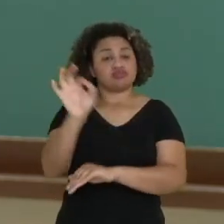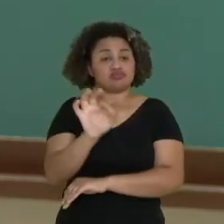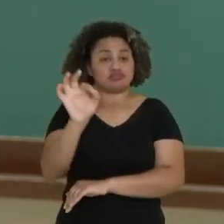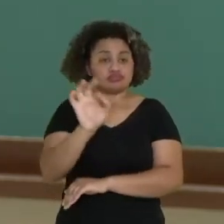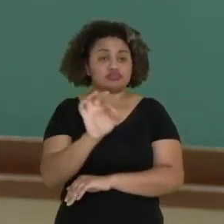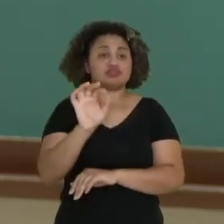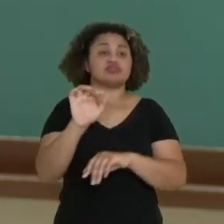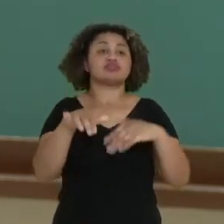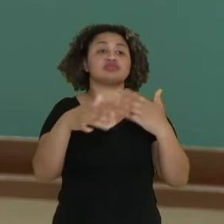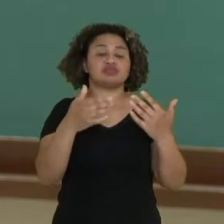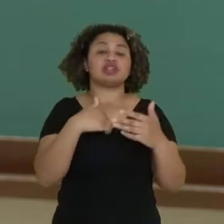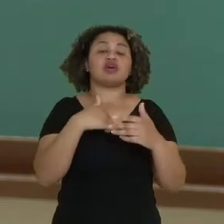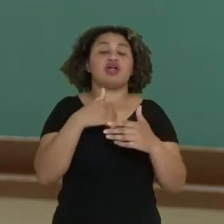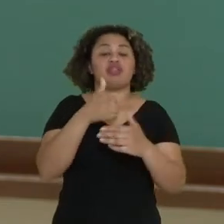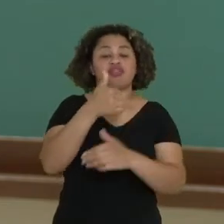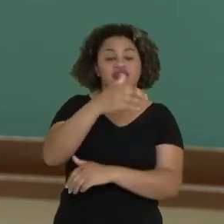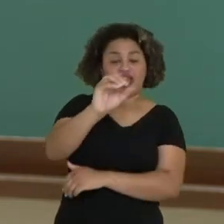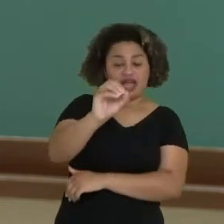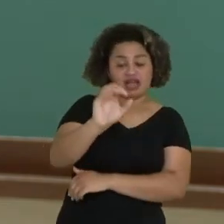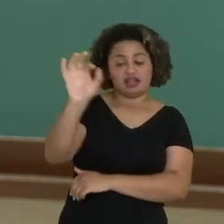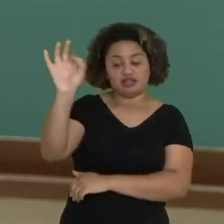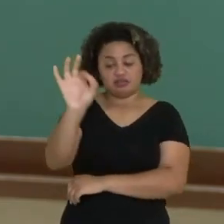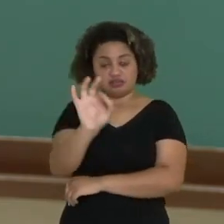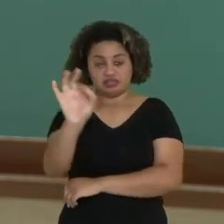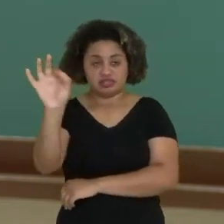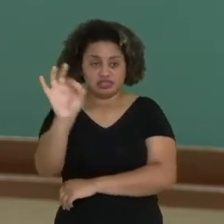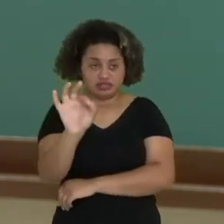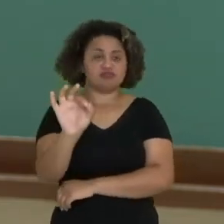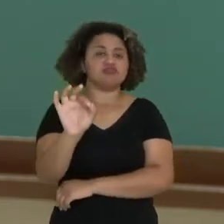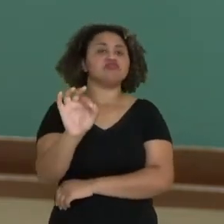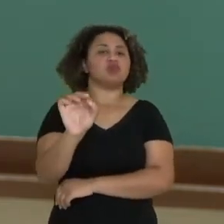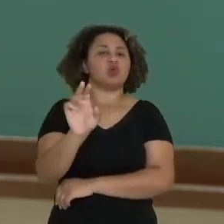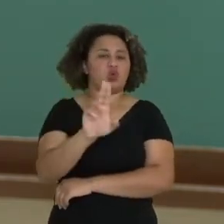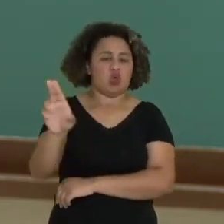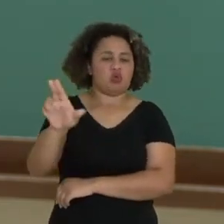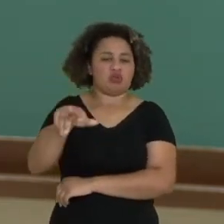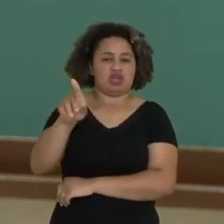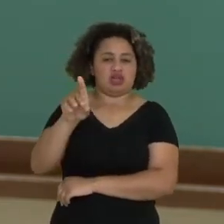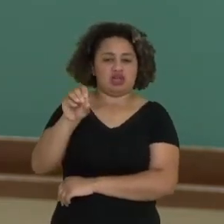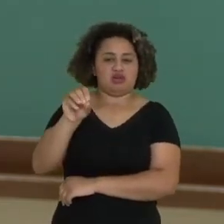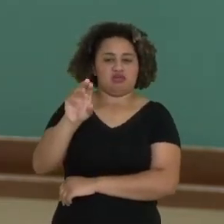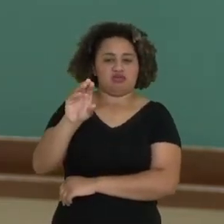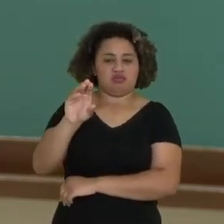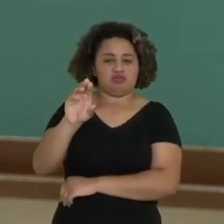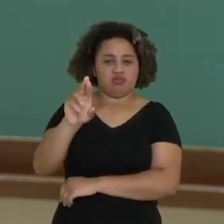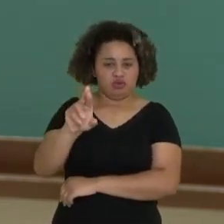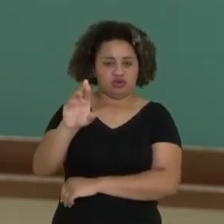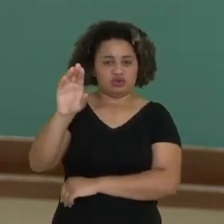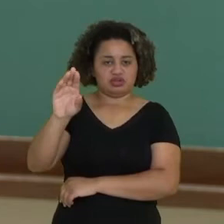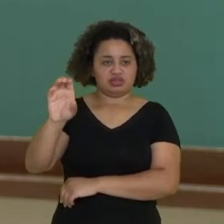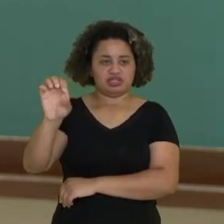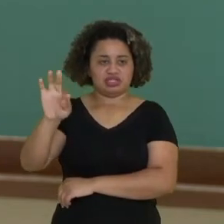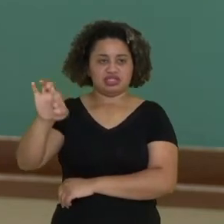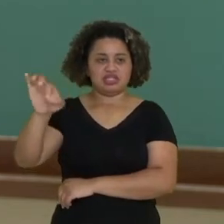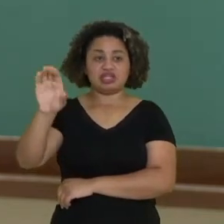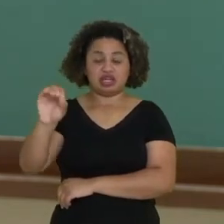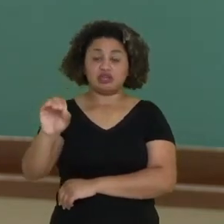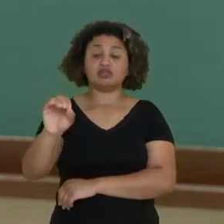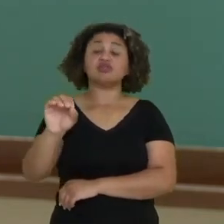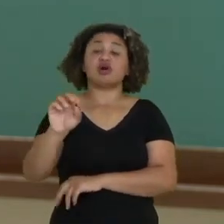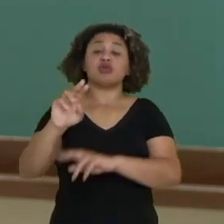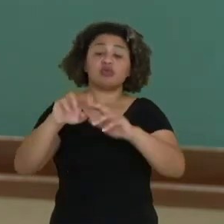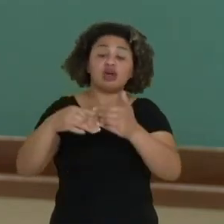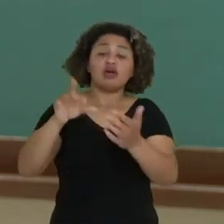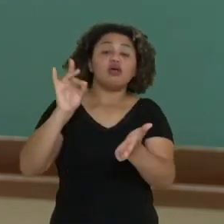nós vamos ler 10%, porque ele teve a sua origem aqui, ó, 10 dividido por